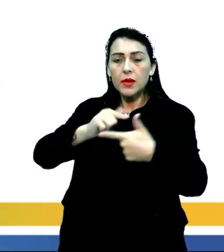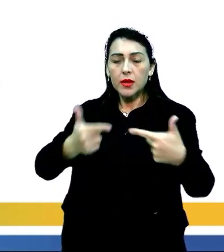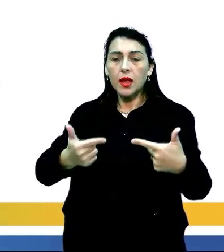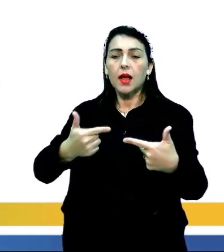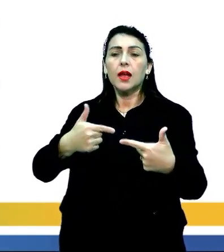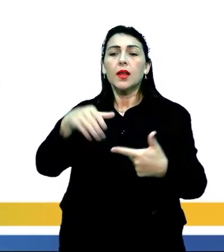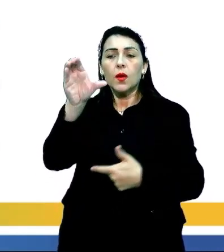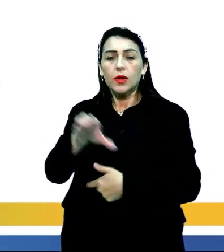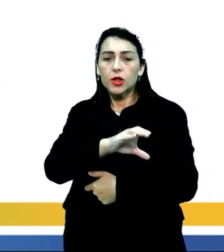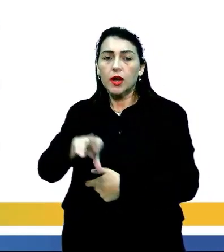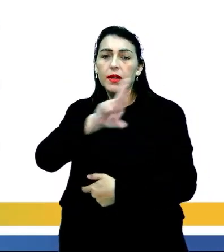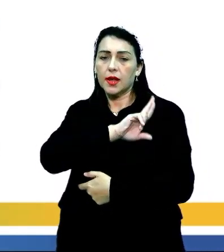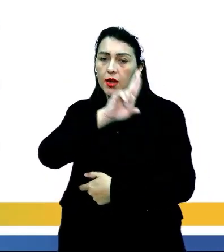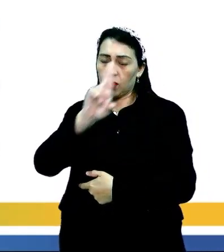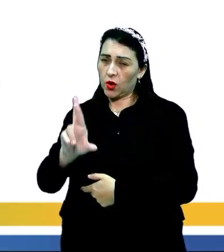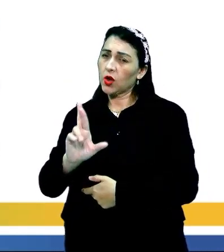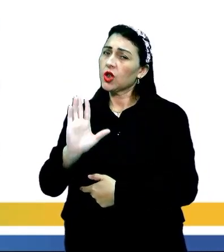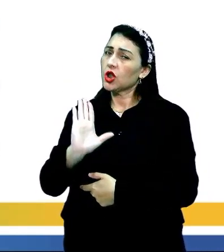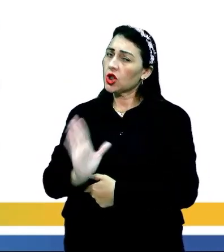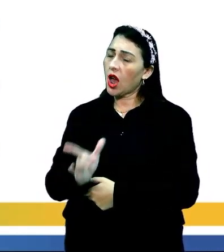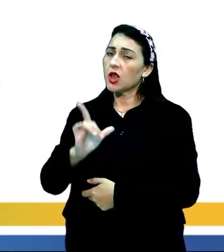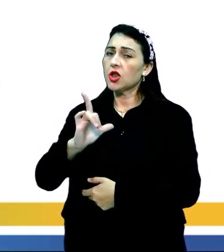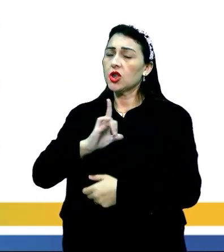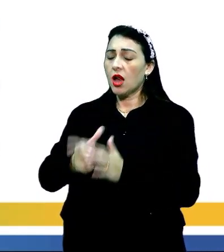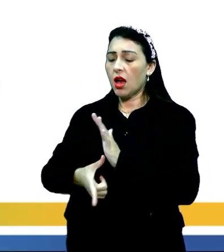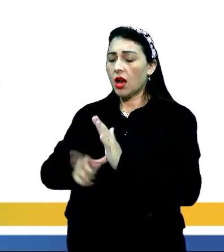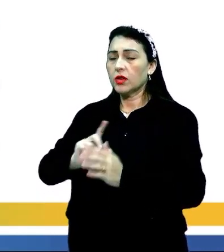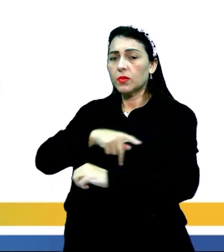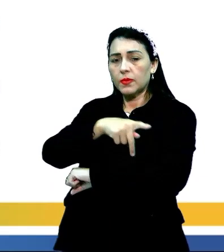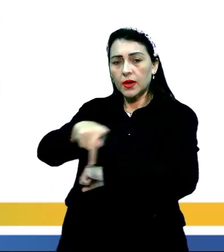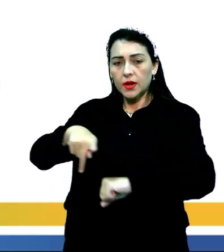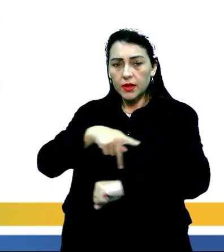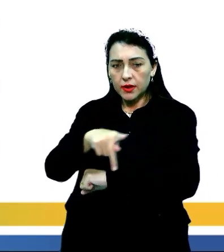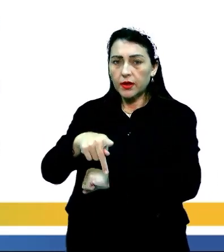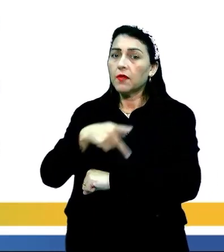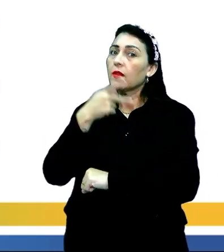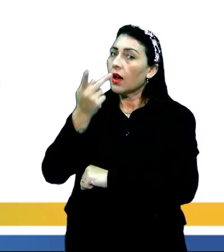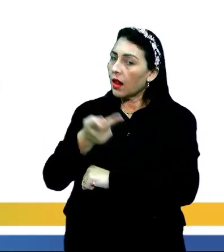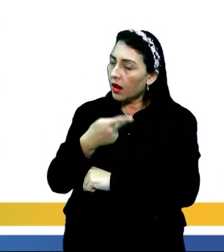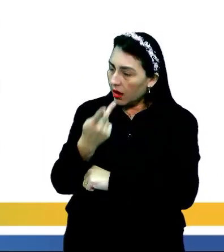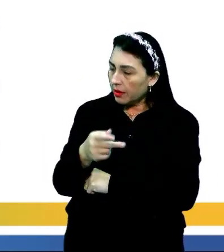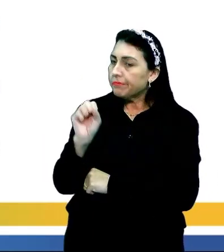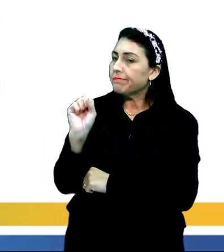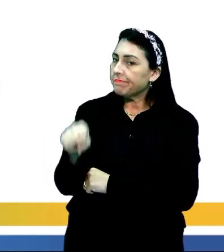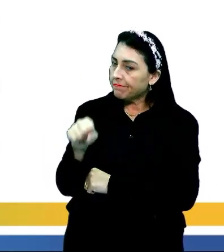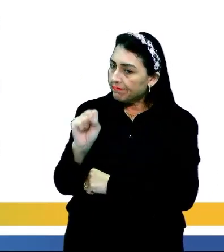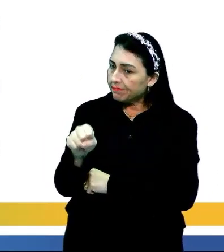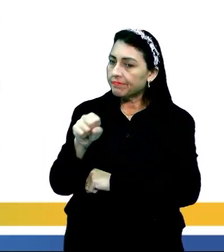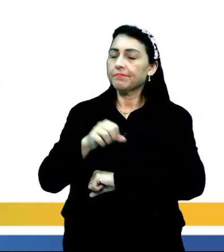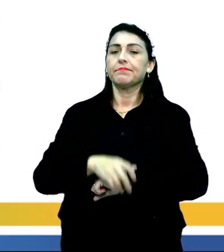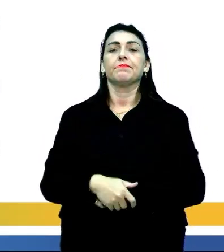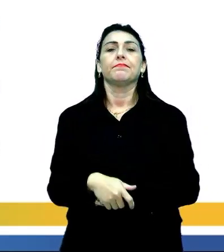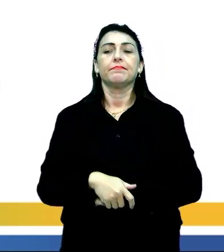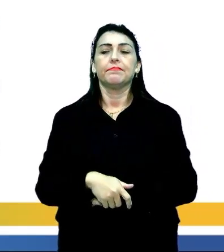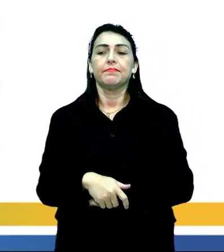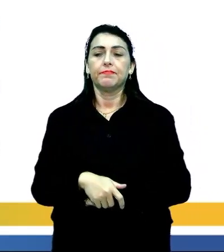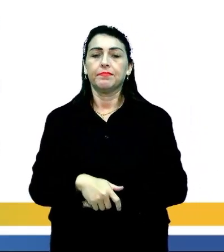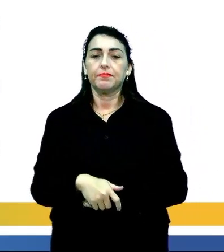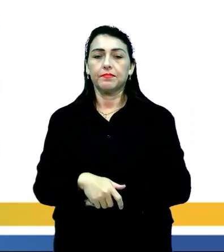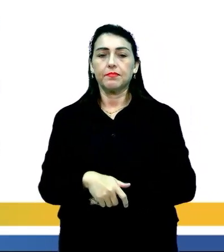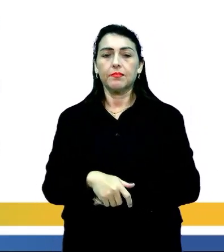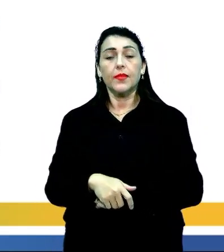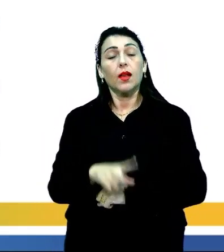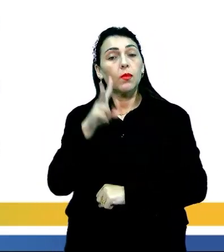tradição Cristã e as religiões que existiam antes no país falamos disso né galera é possivelmente deve ser resposta correta